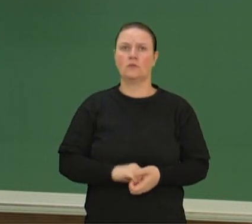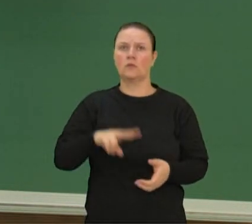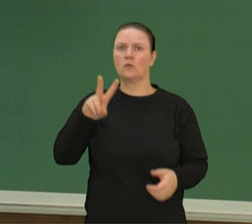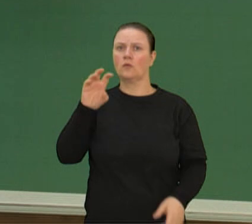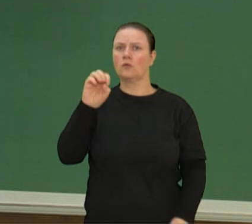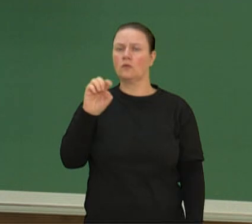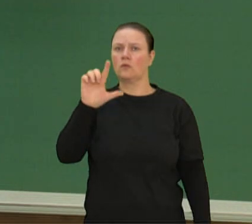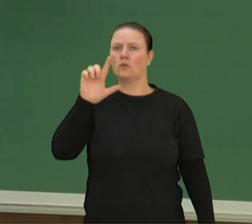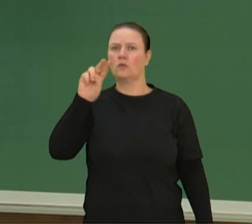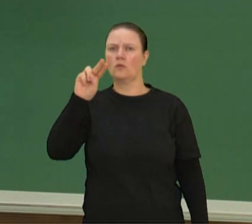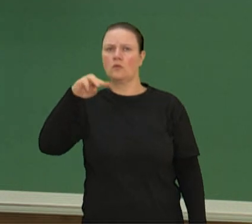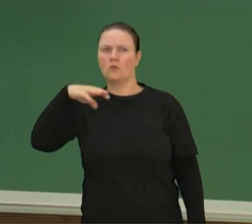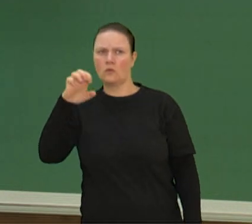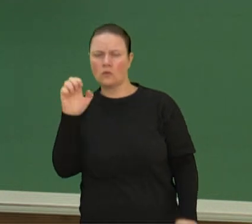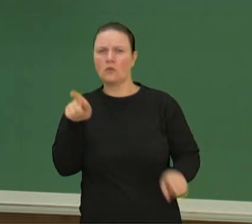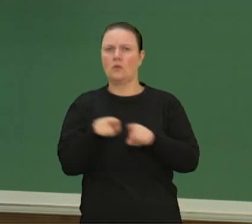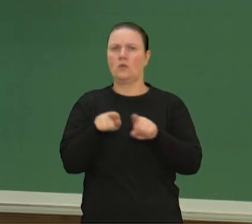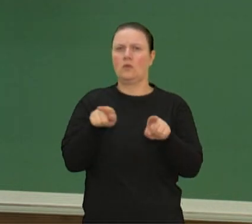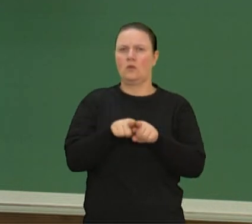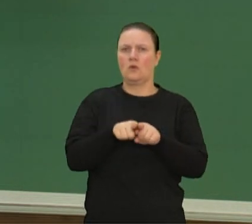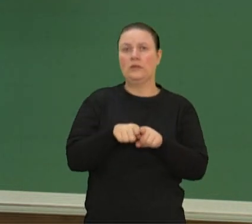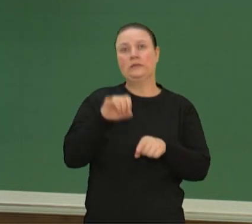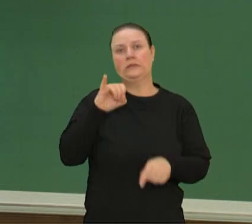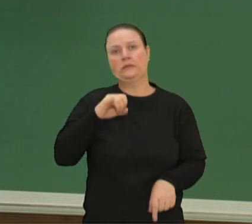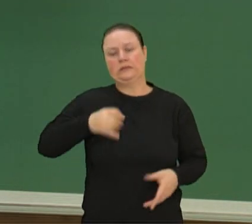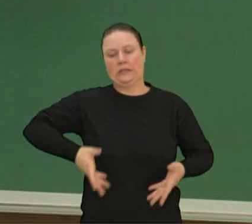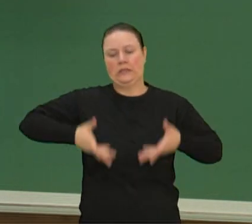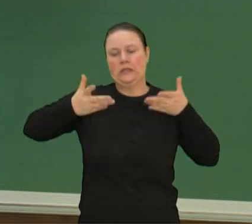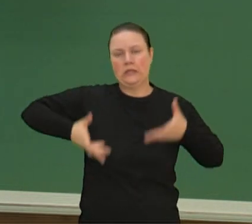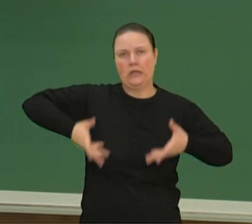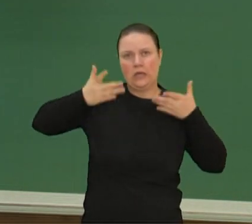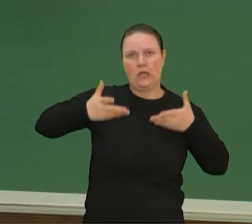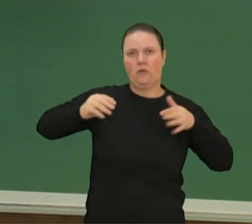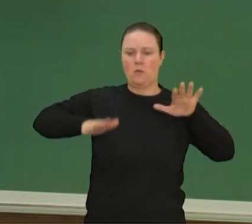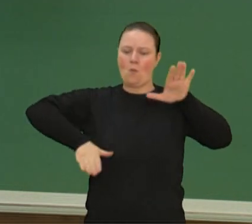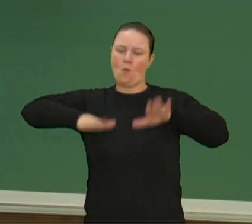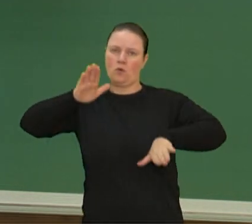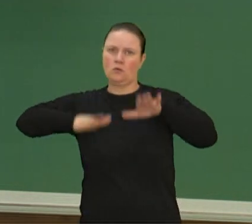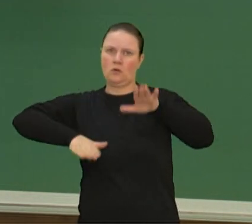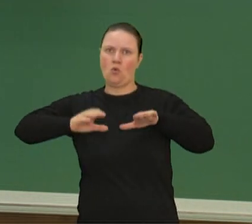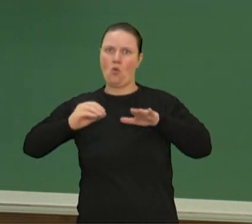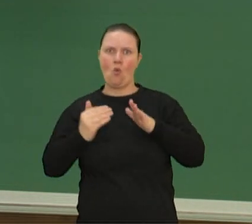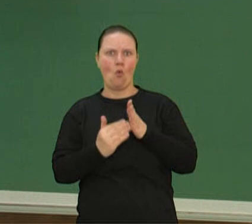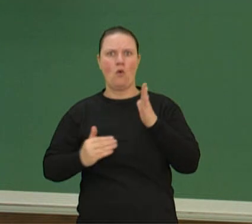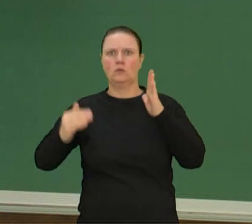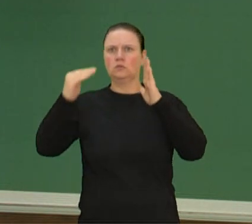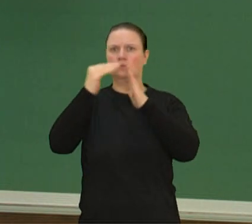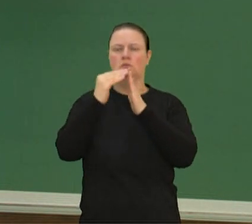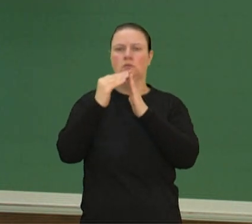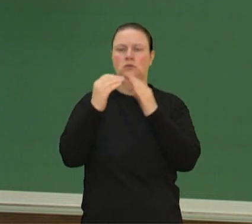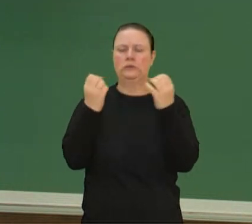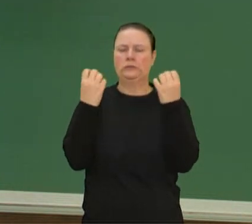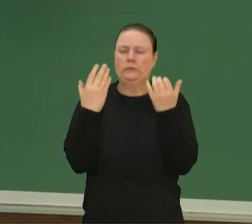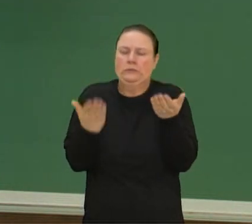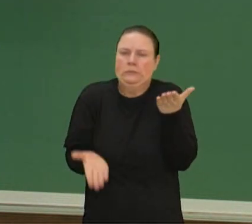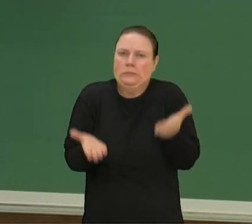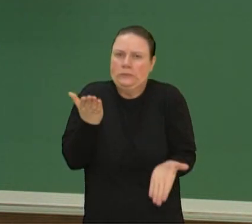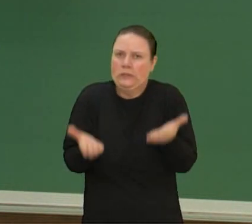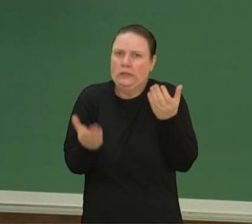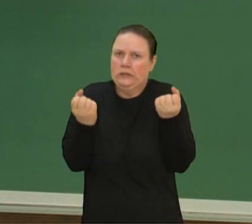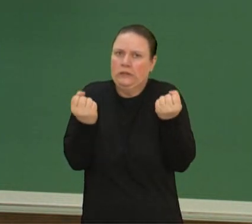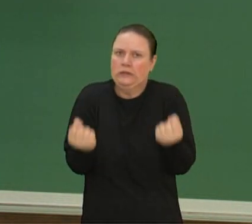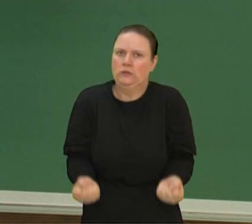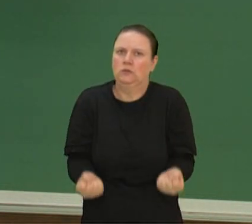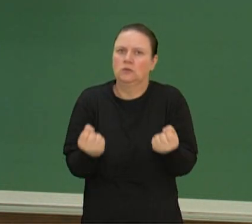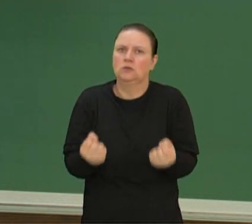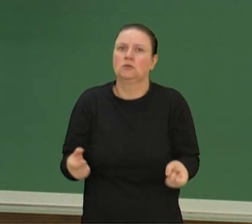treino, intensidade, se ela é leve, moderada, alta ou máxima, carga, método adequado e